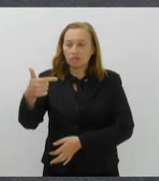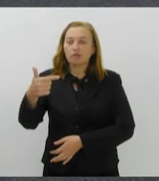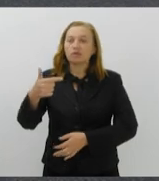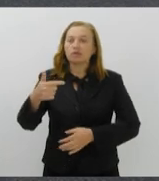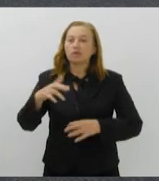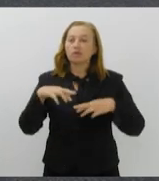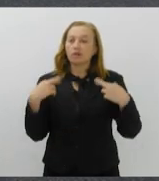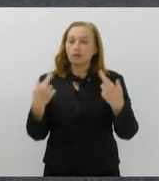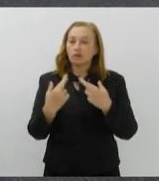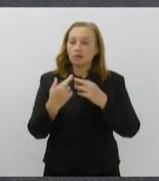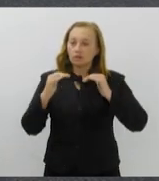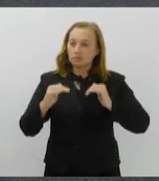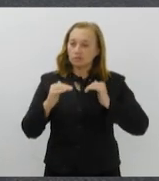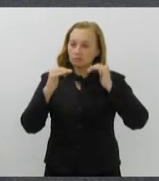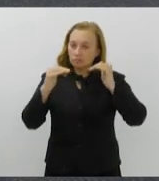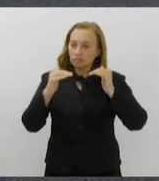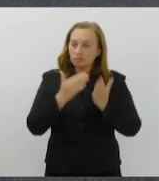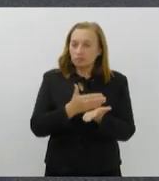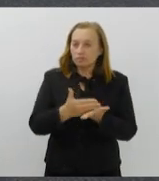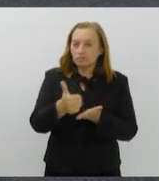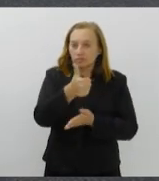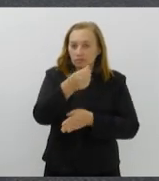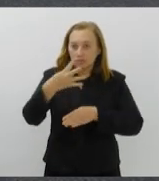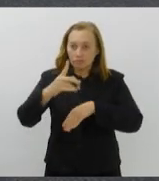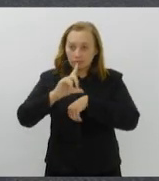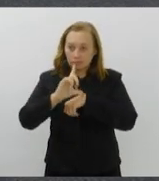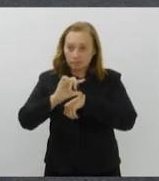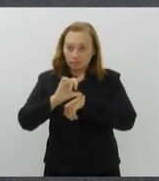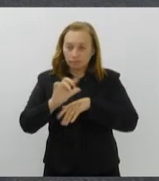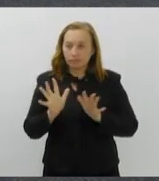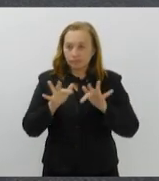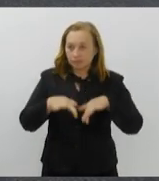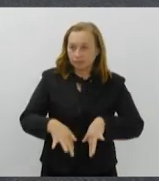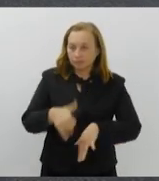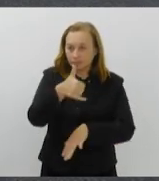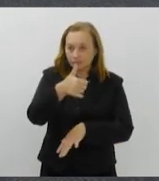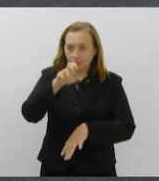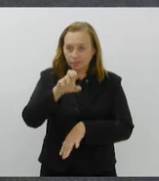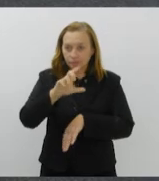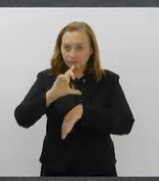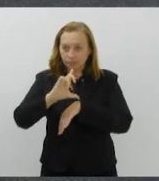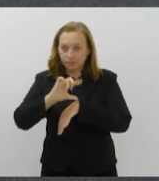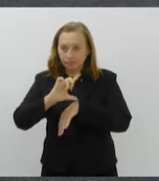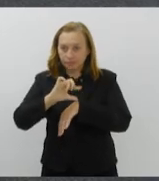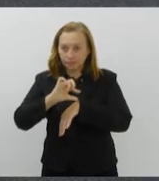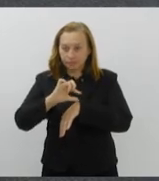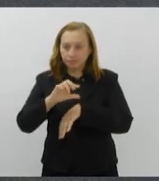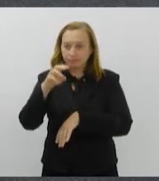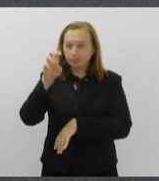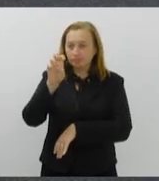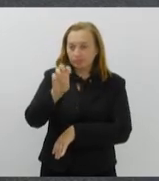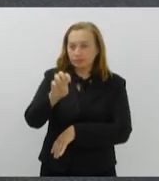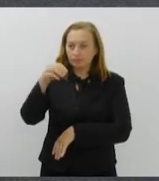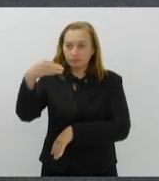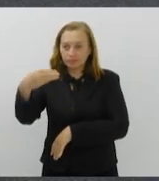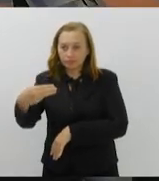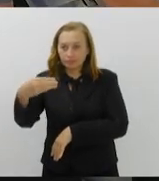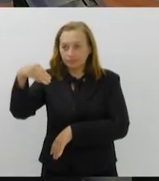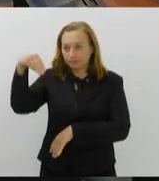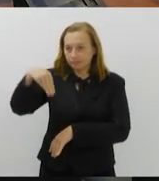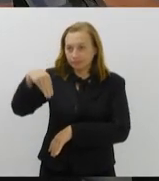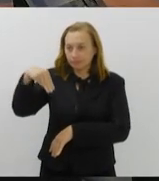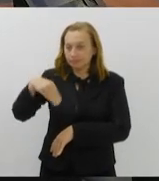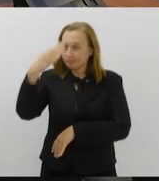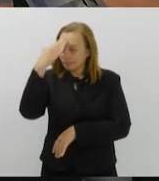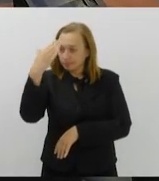que iniciada às 14 horas foi encerrada às 15:53 minutos